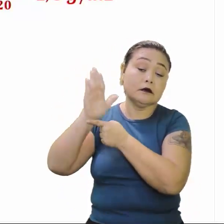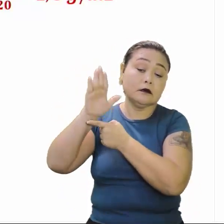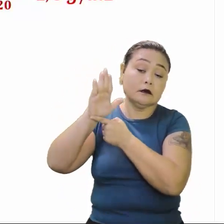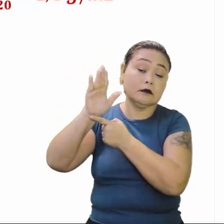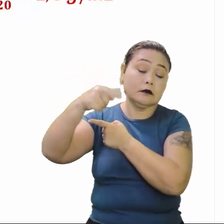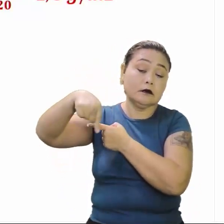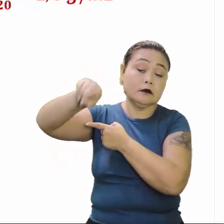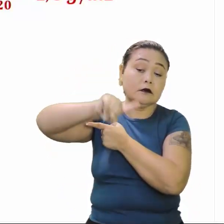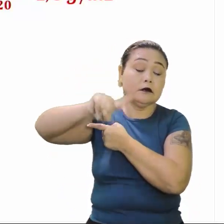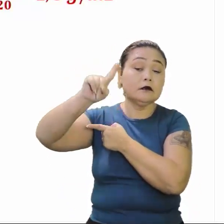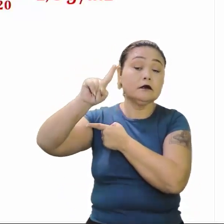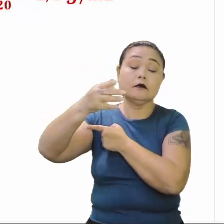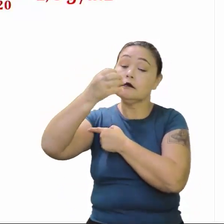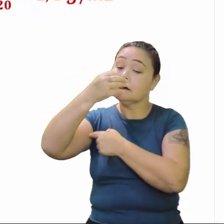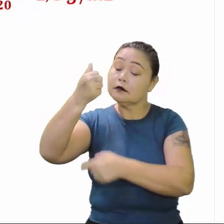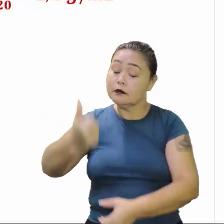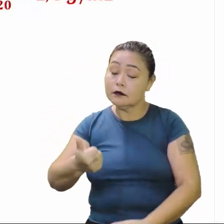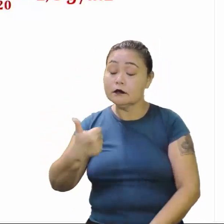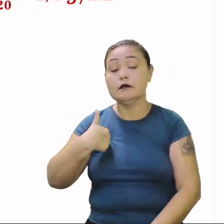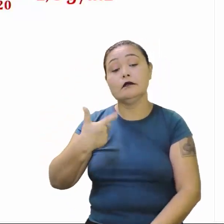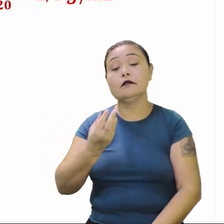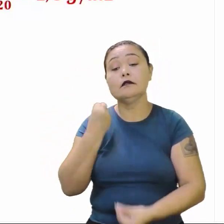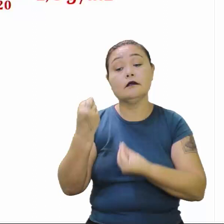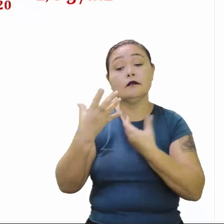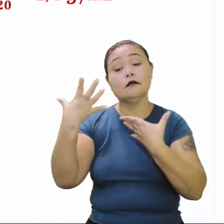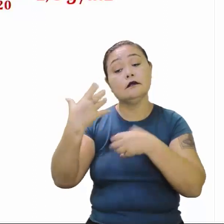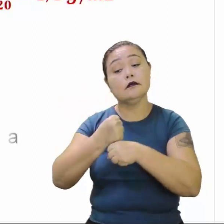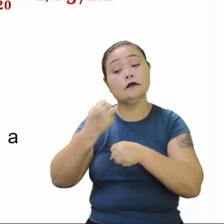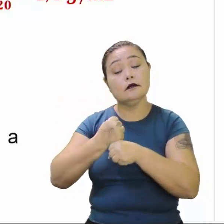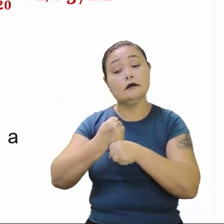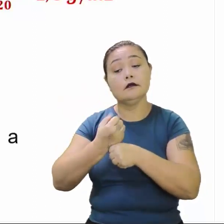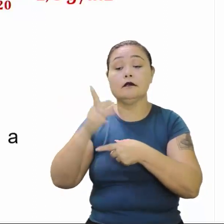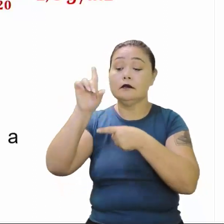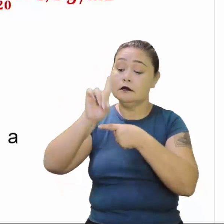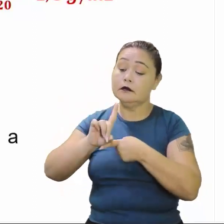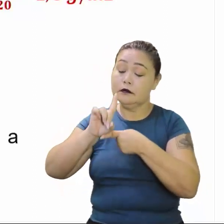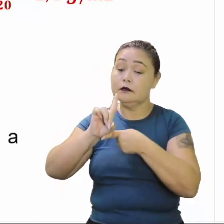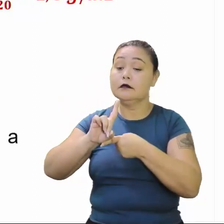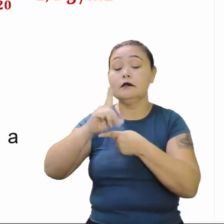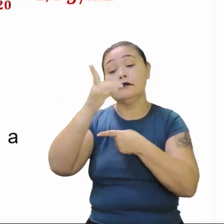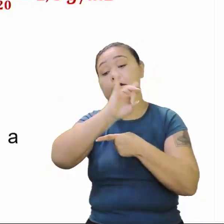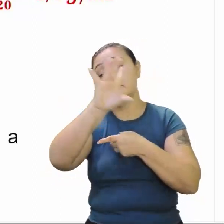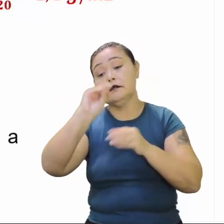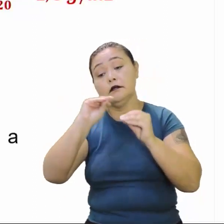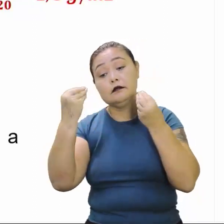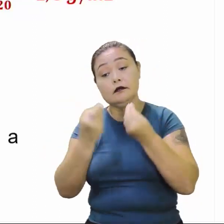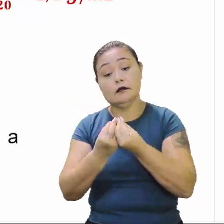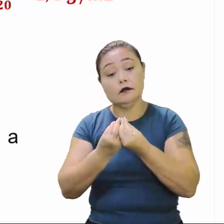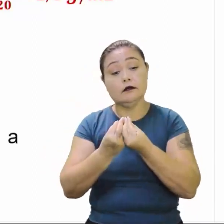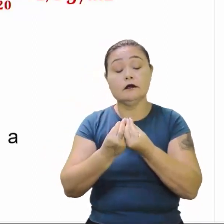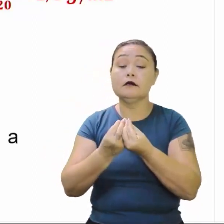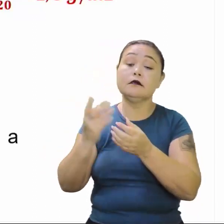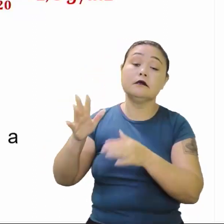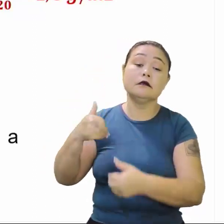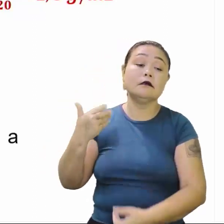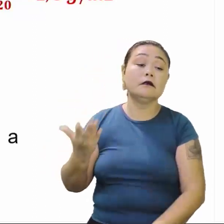você refletir muito bem sobre como calcular a densidade das substâncias. Moral da